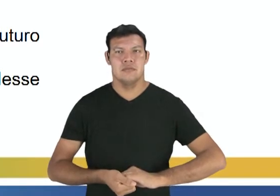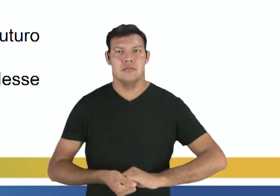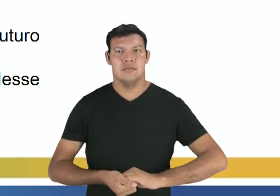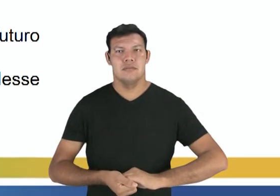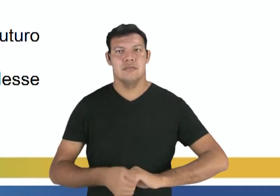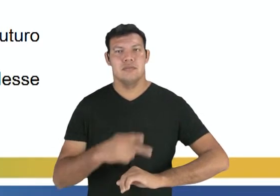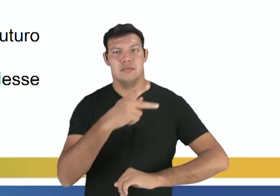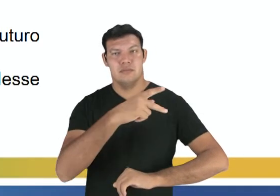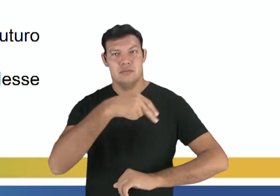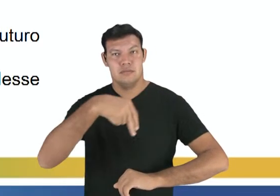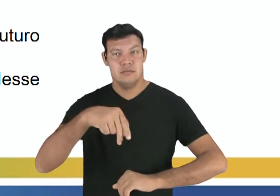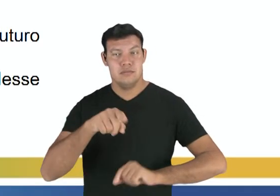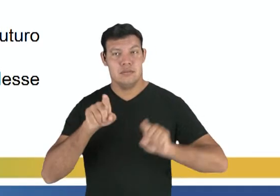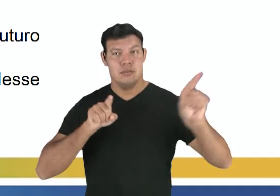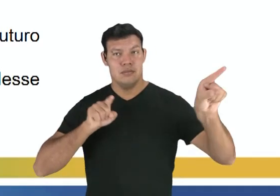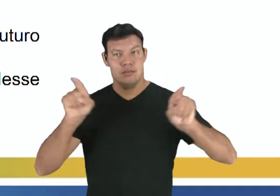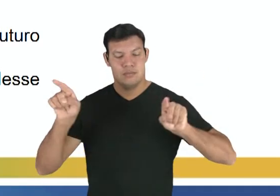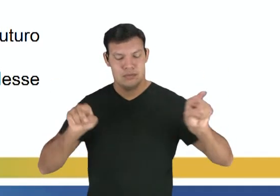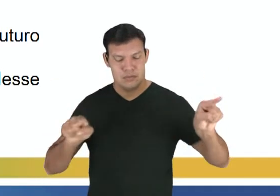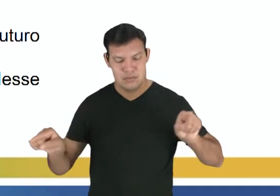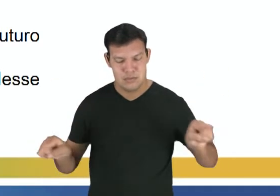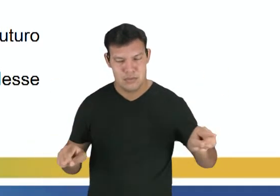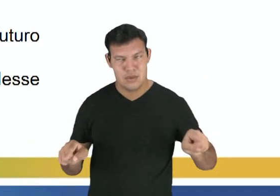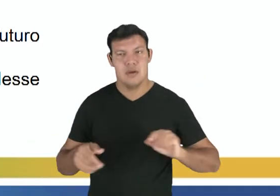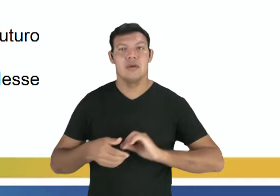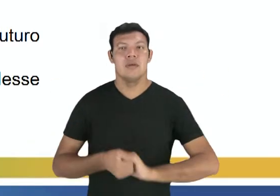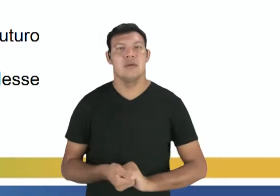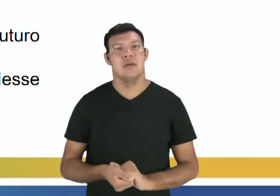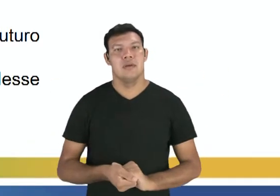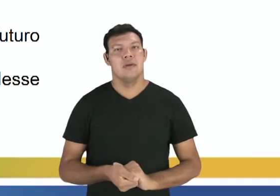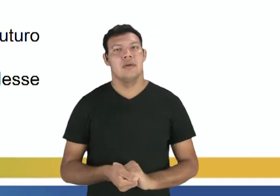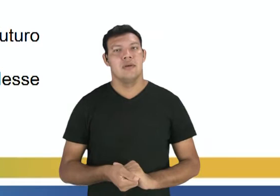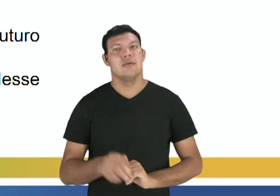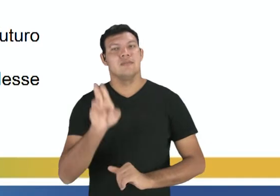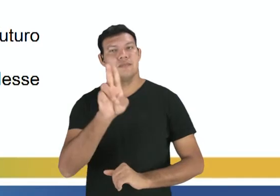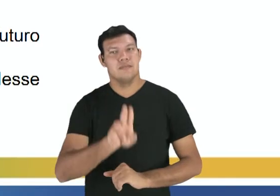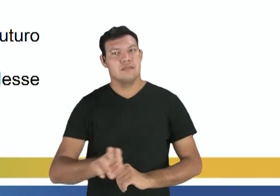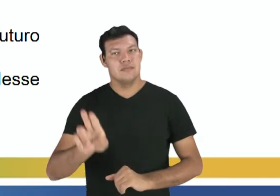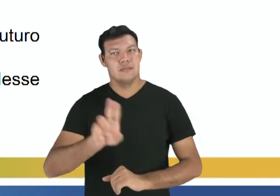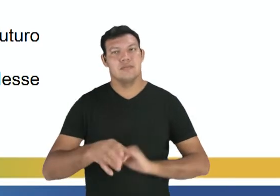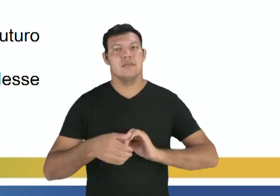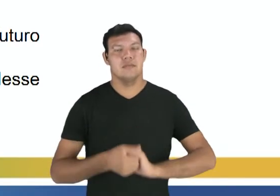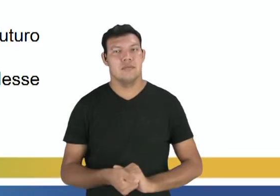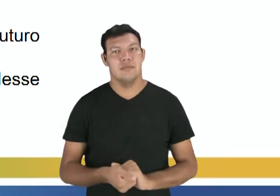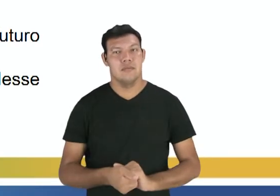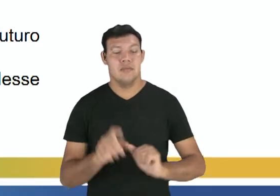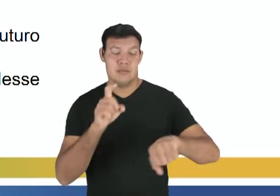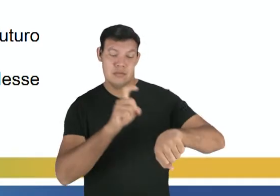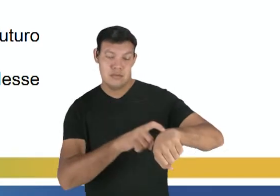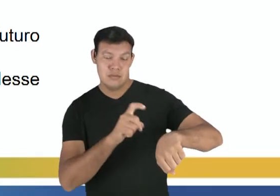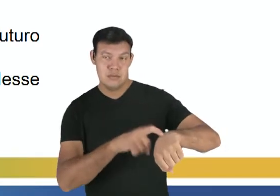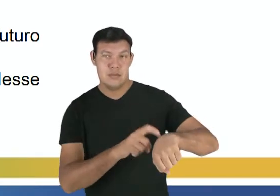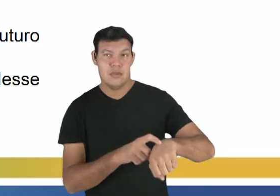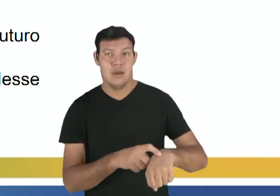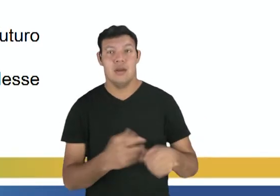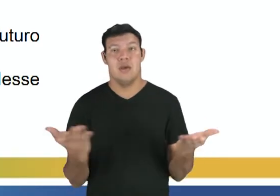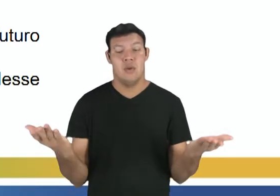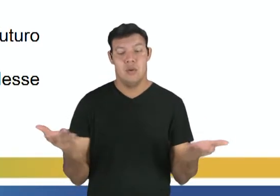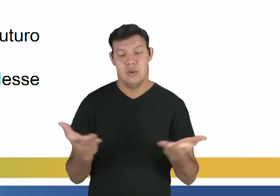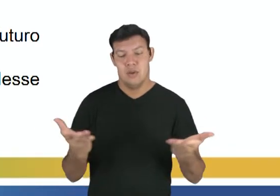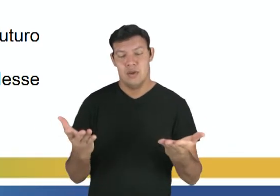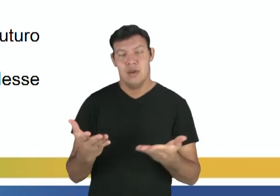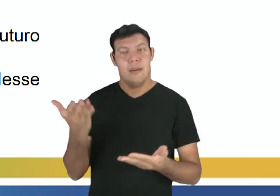pronomes demonstrativos, este, esse e aquele, utilizados para o tempo, presente,